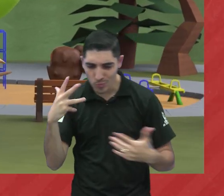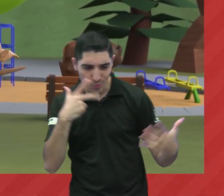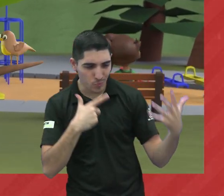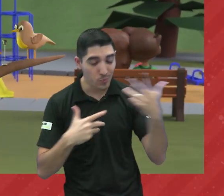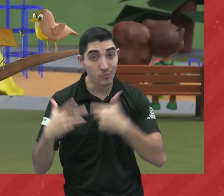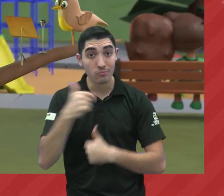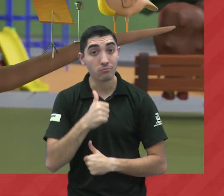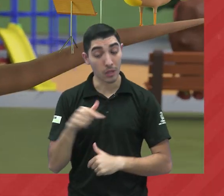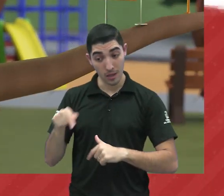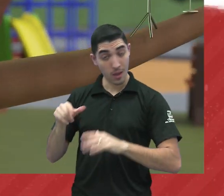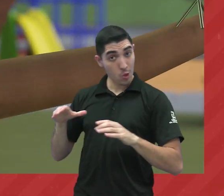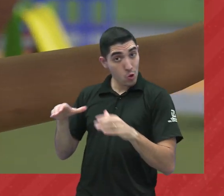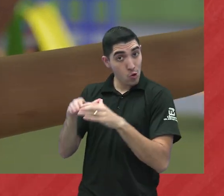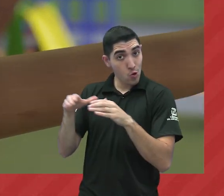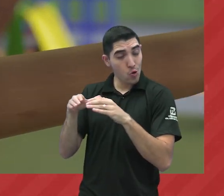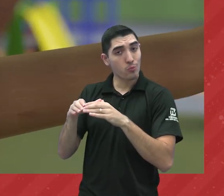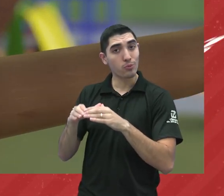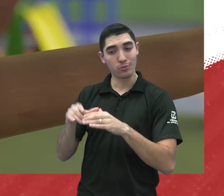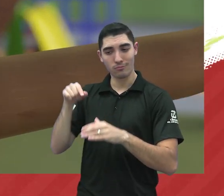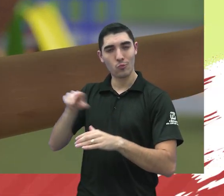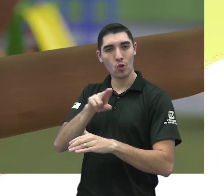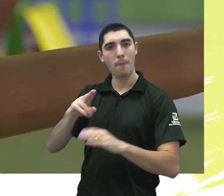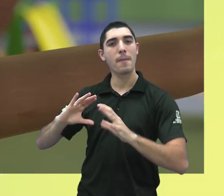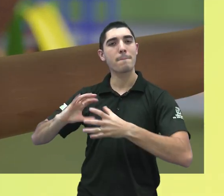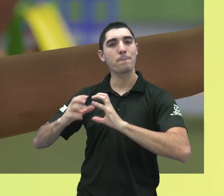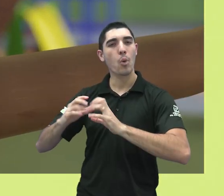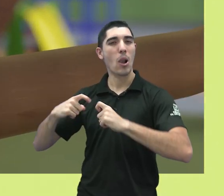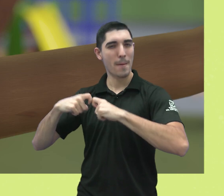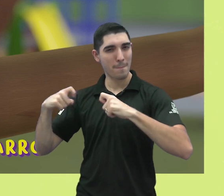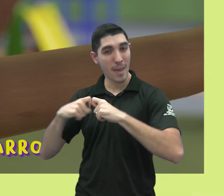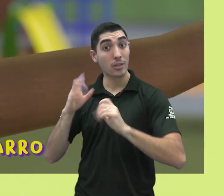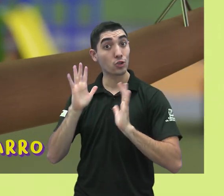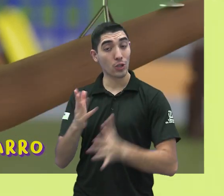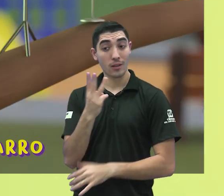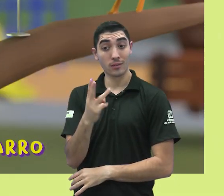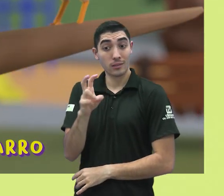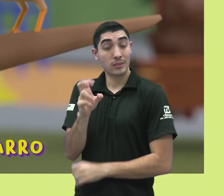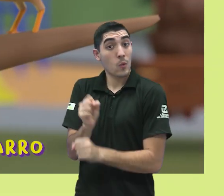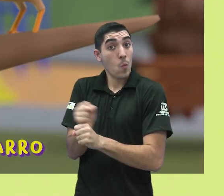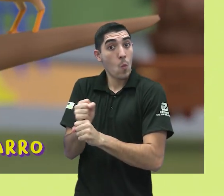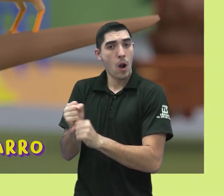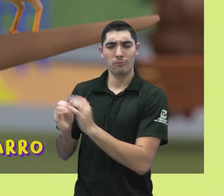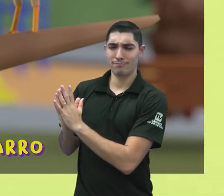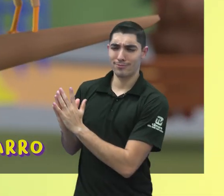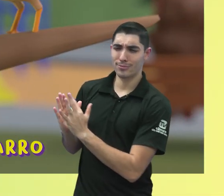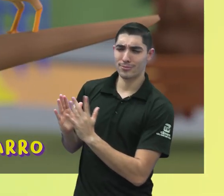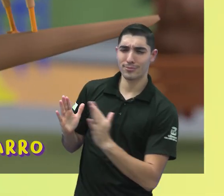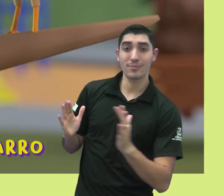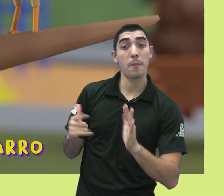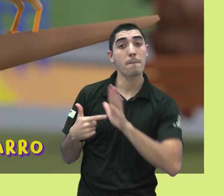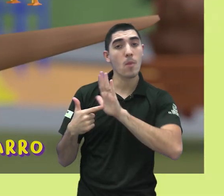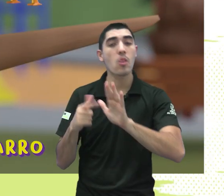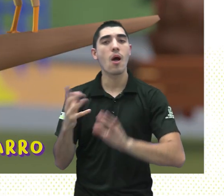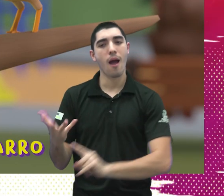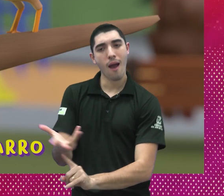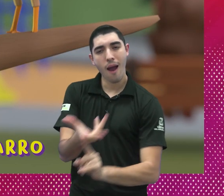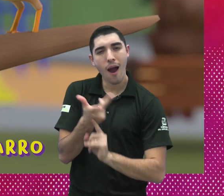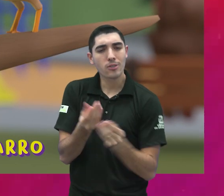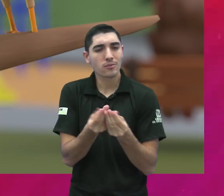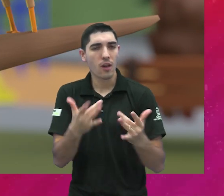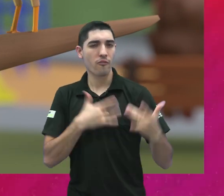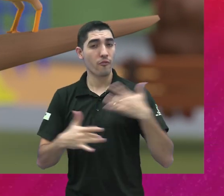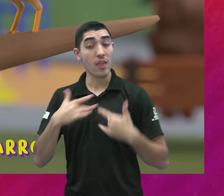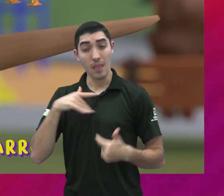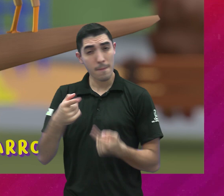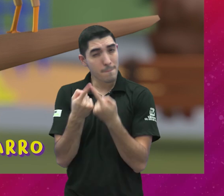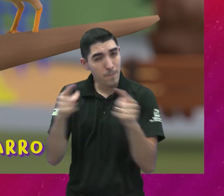Há 35 anos, a companhia Bola de Meia transforma arte em afeto, com músicas que encantam